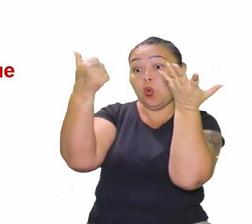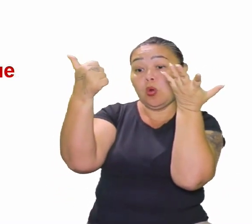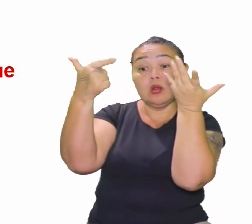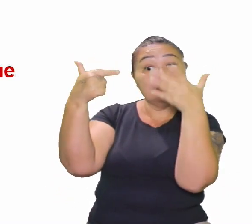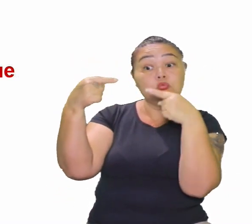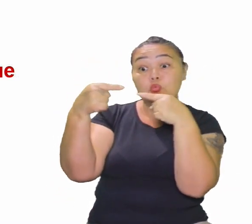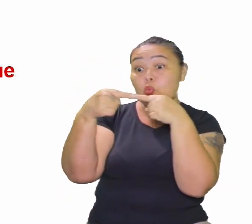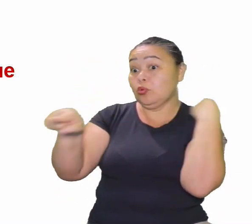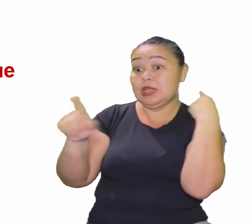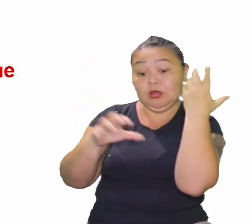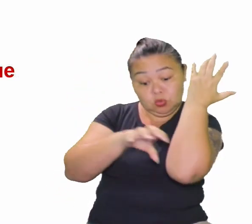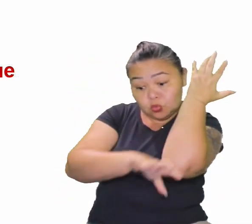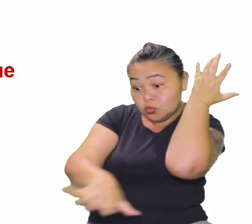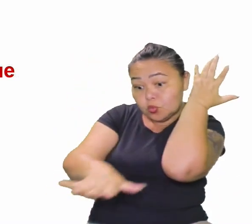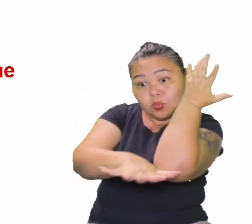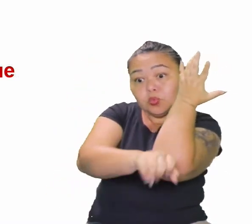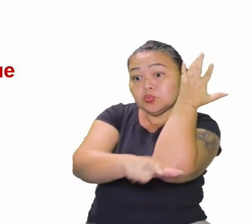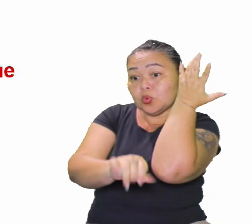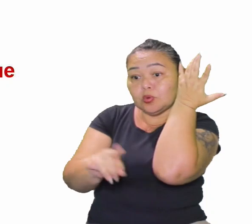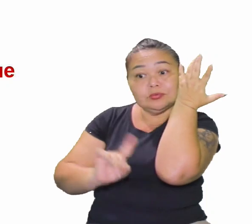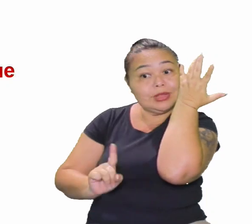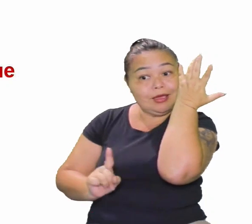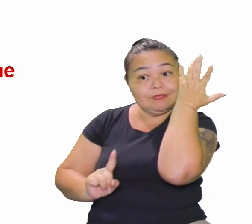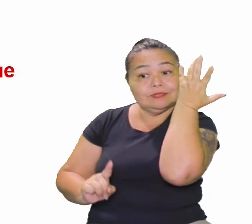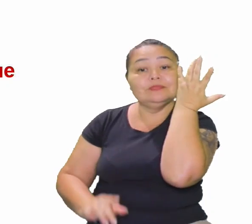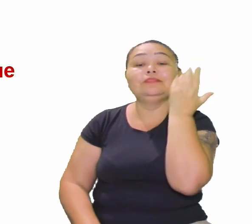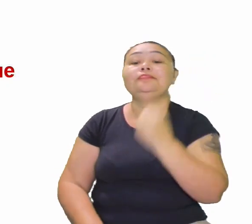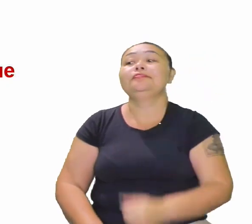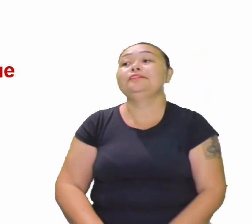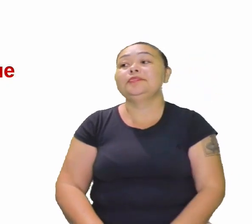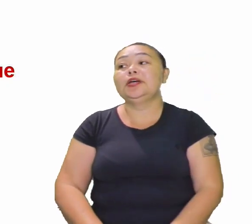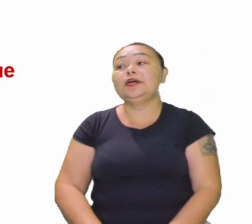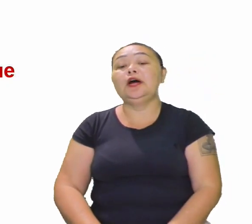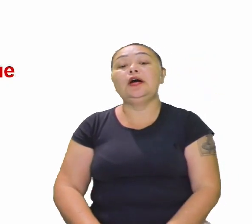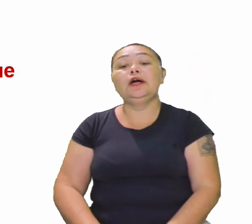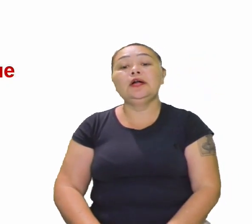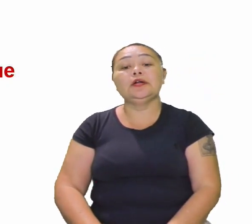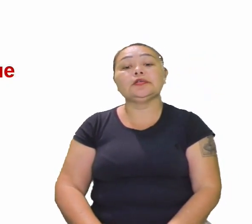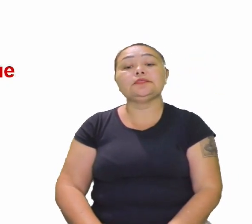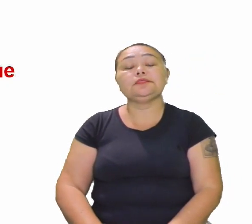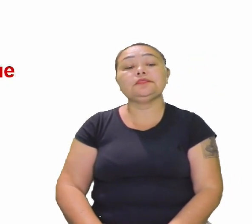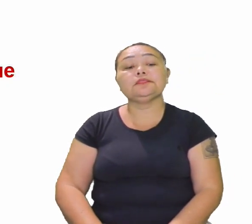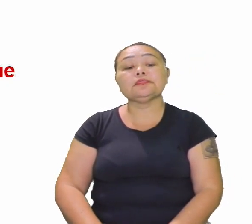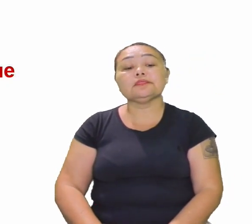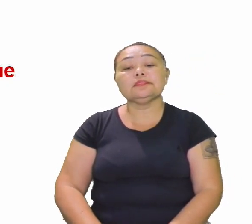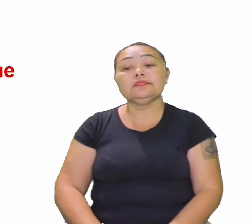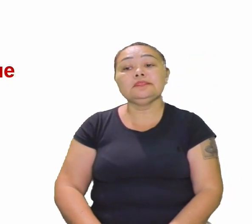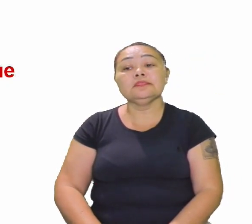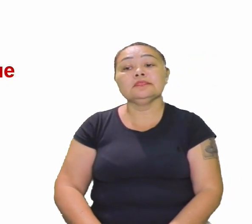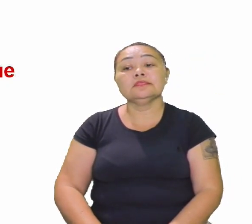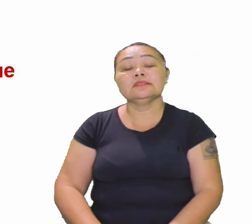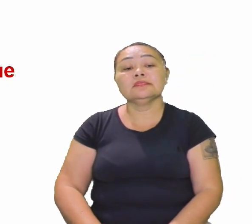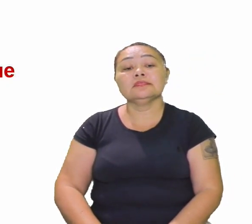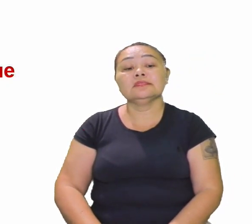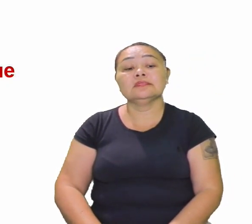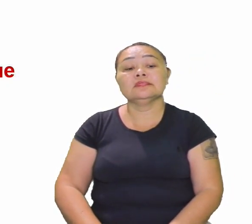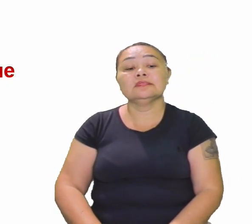contato com o solo. Deixa eu mudar aqui a minha canetinha. Primeiro grupo... papai...